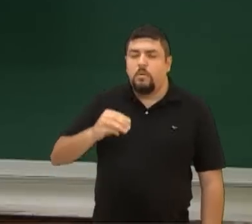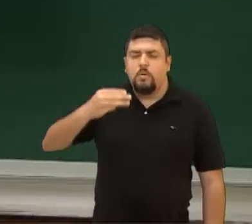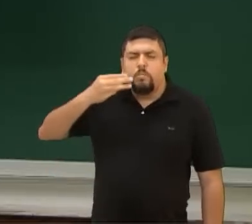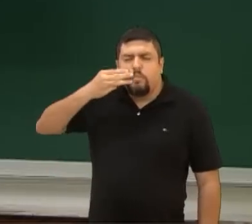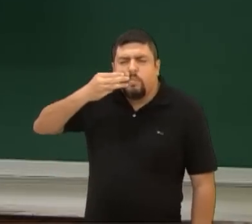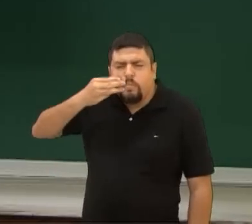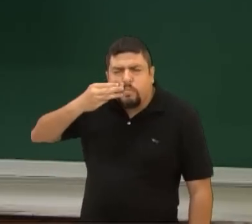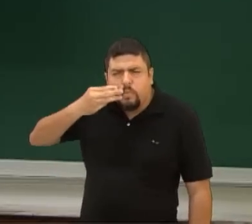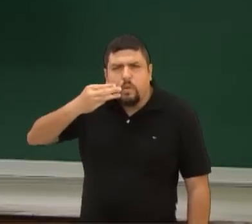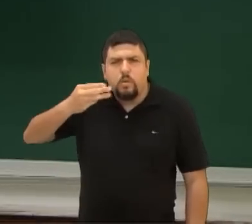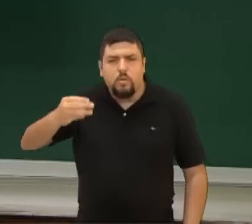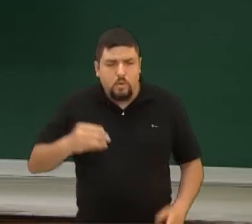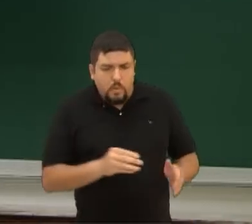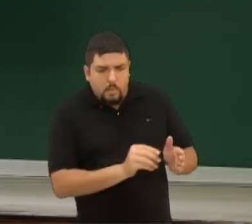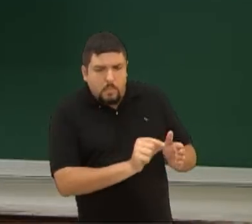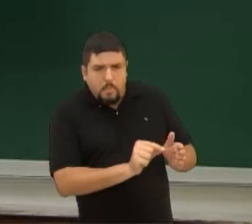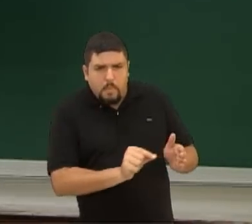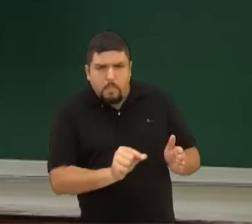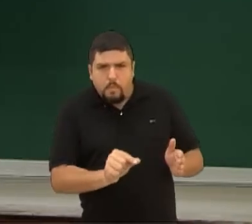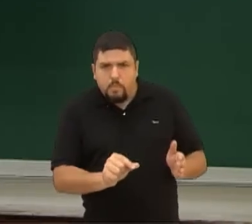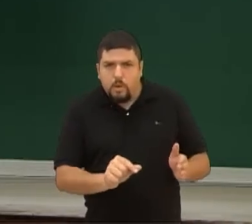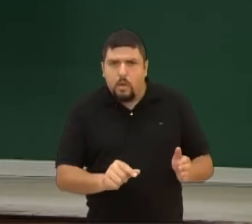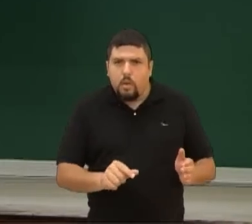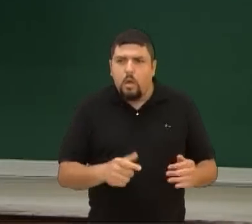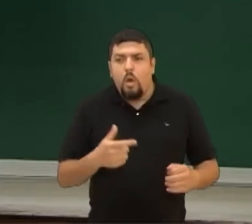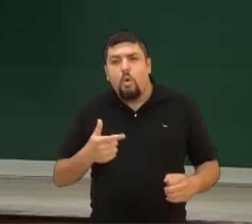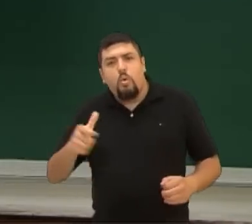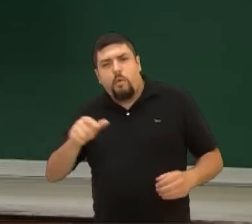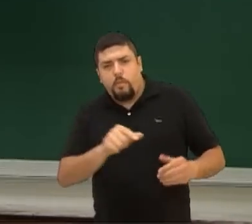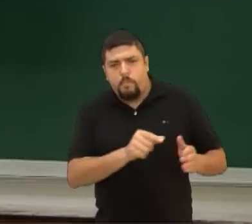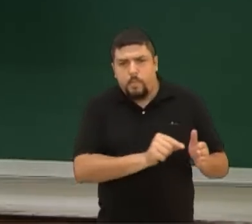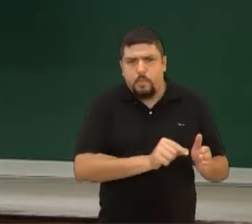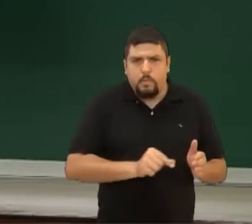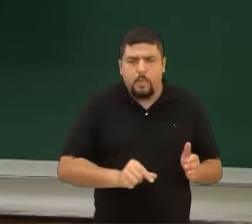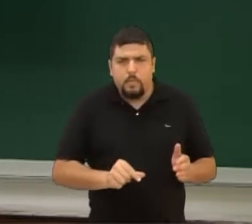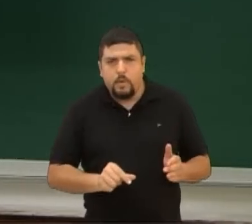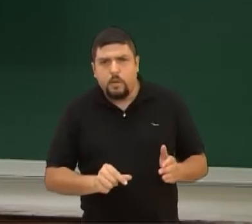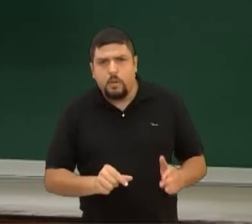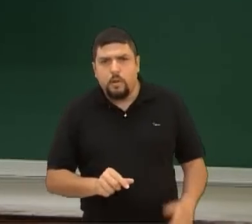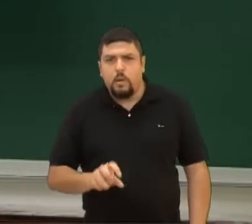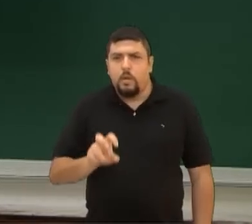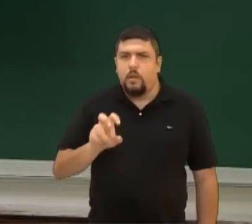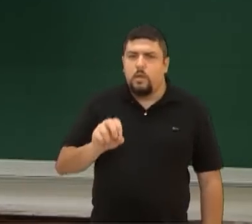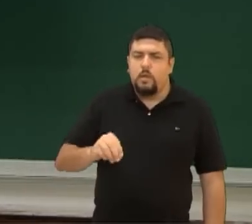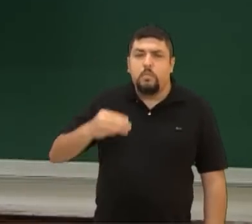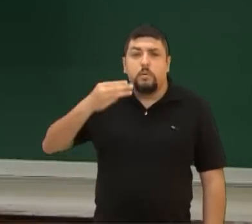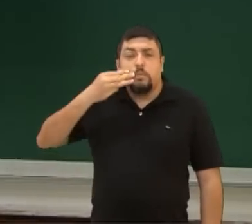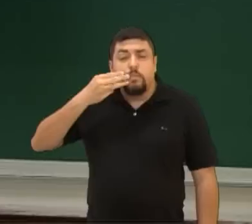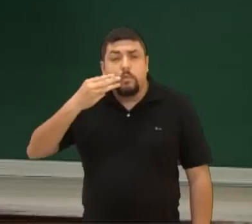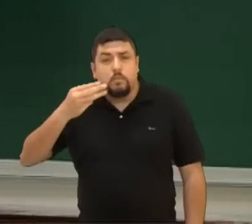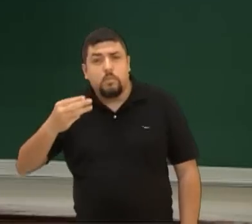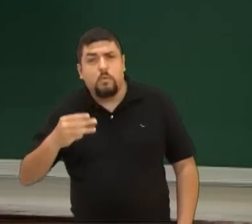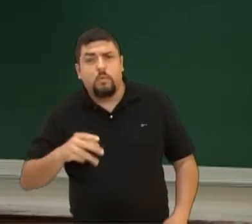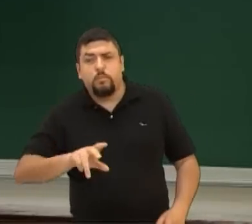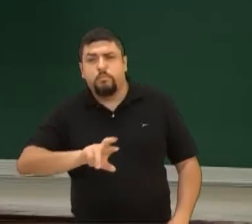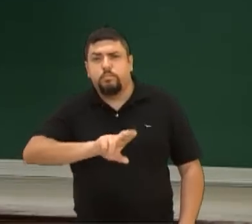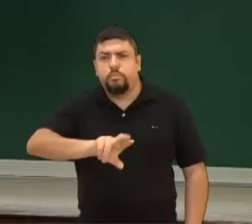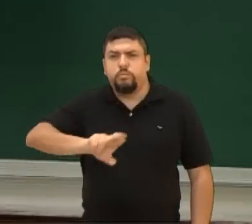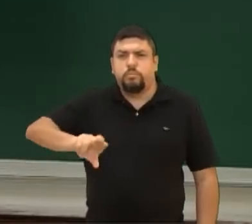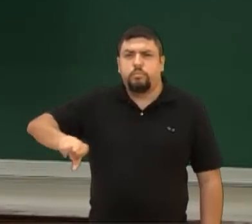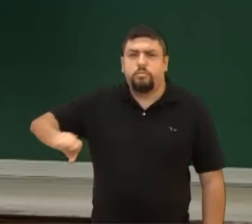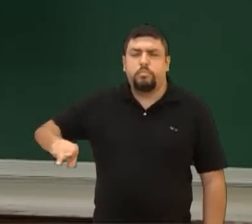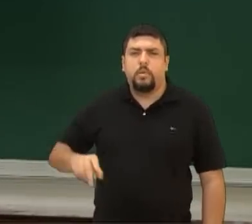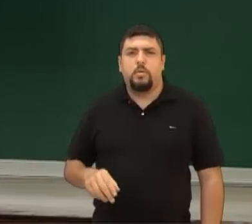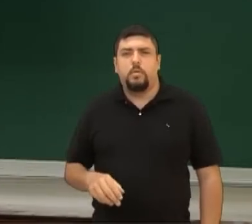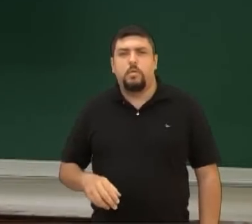de combinações desses 60 números de 6 em 6. Mais de 50 milhões. Então,